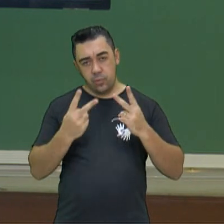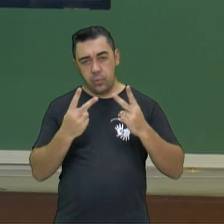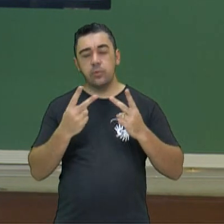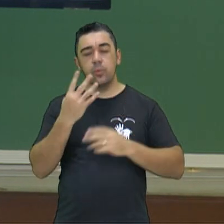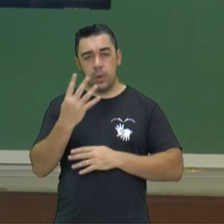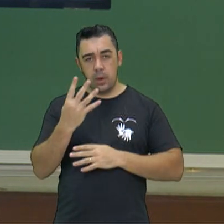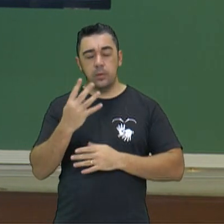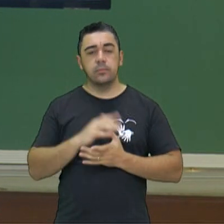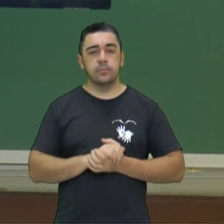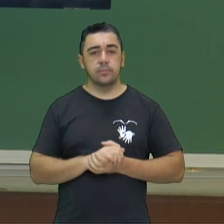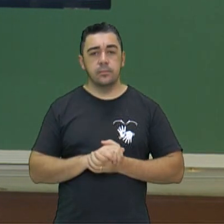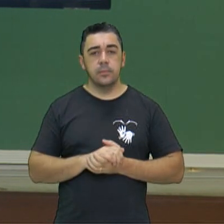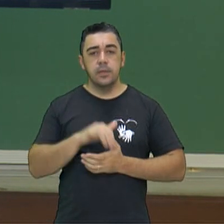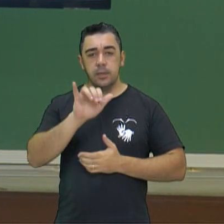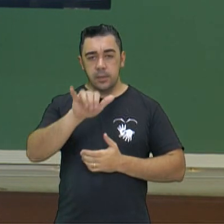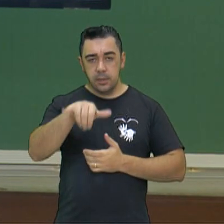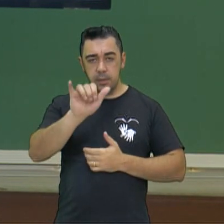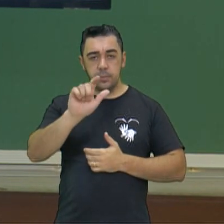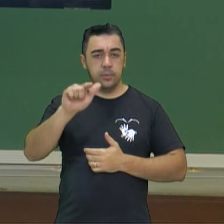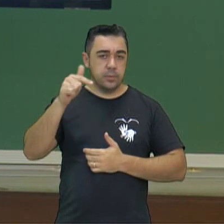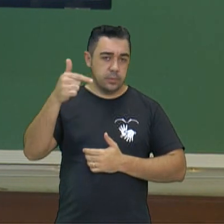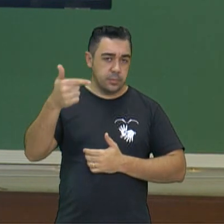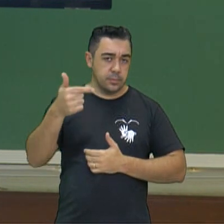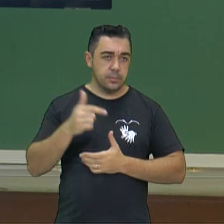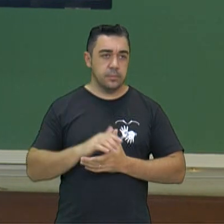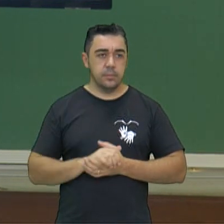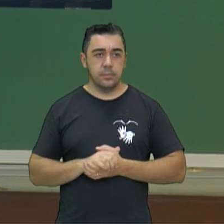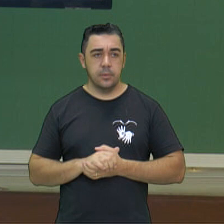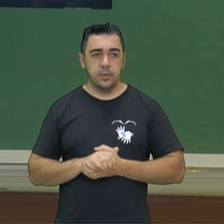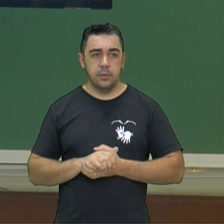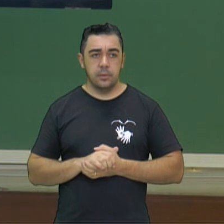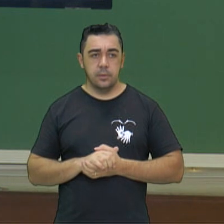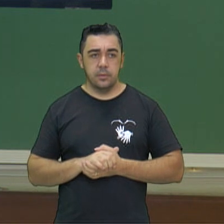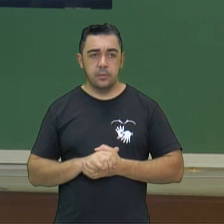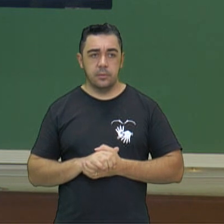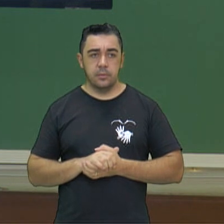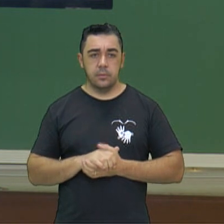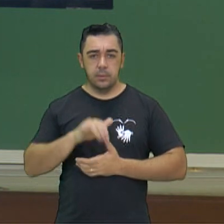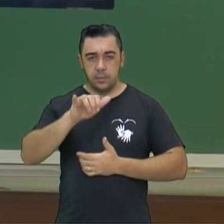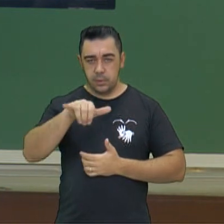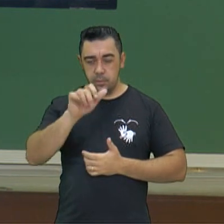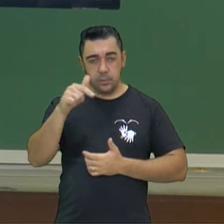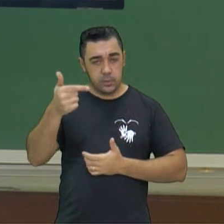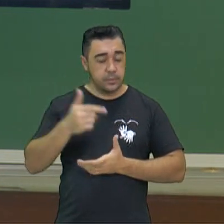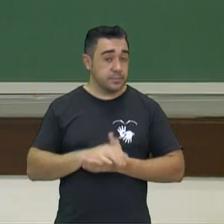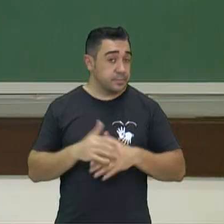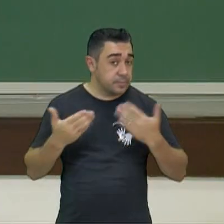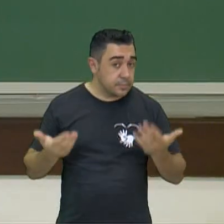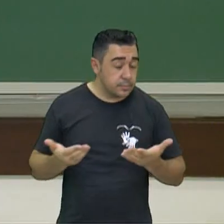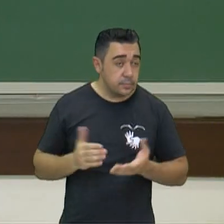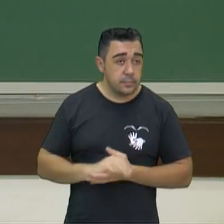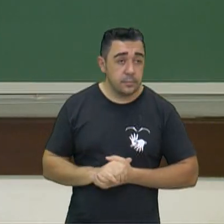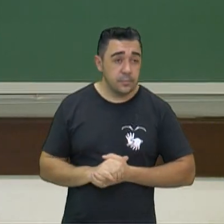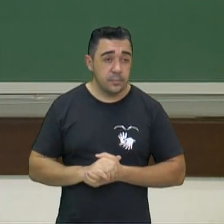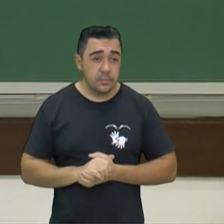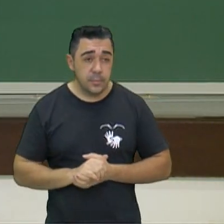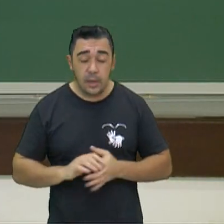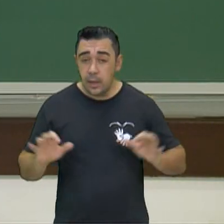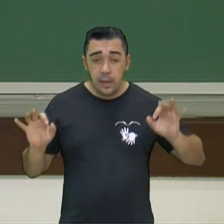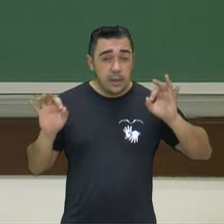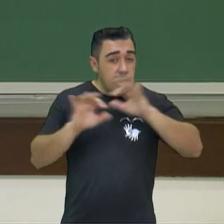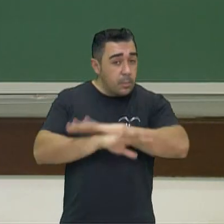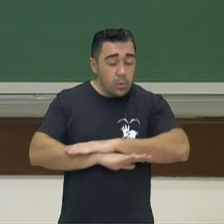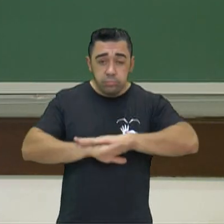2, 4. Y ao quadrado, a lá potência de potência, 1 vezes 2, 2. Então, acabou aqui,